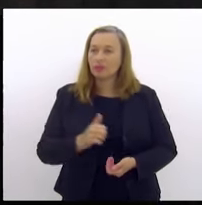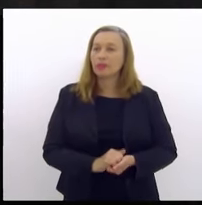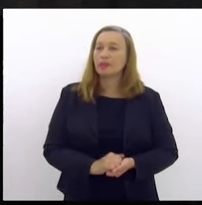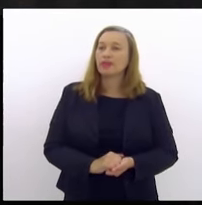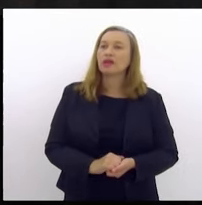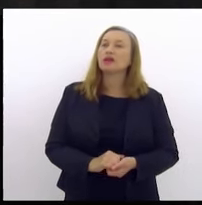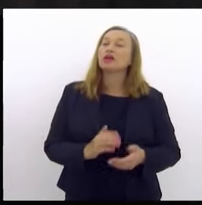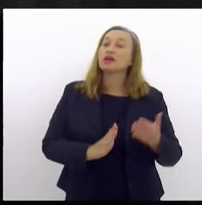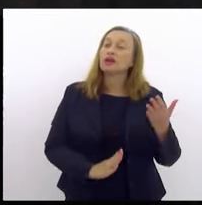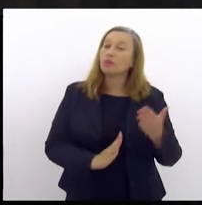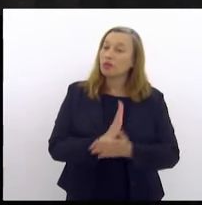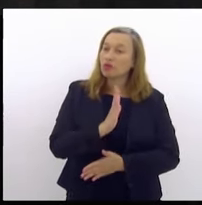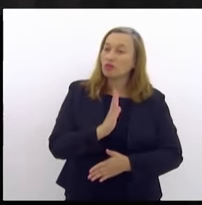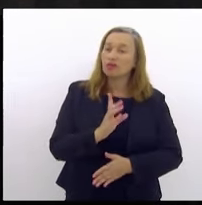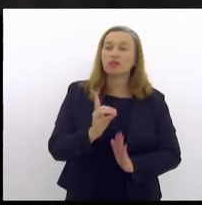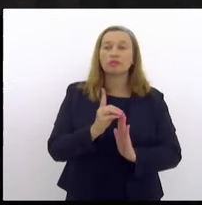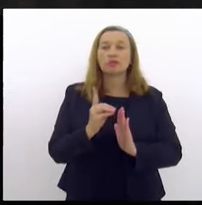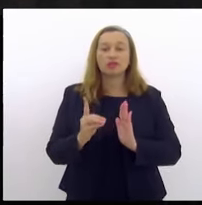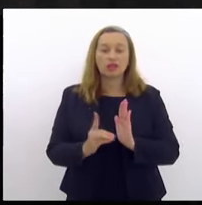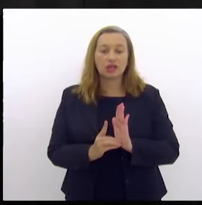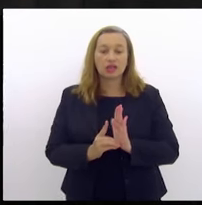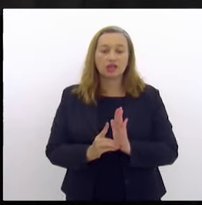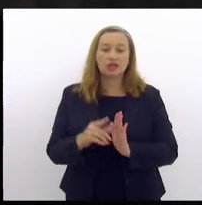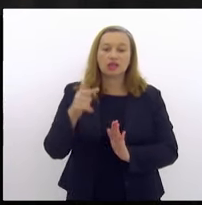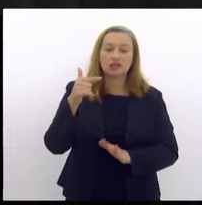31.591 e aprovado pelo decreto